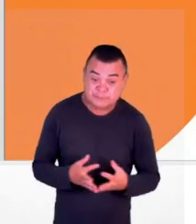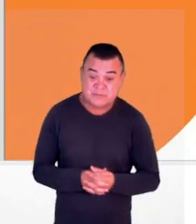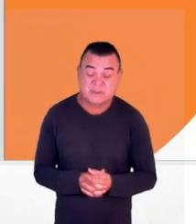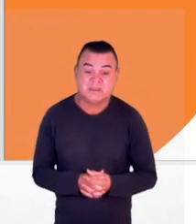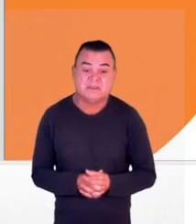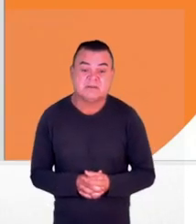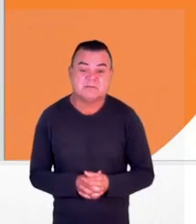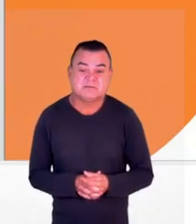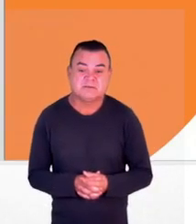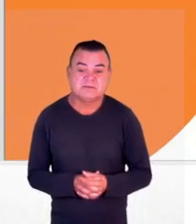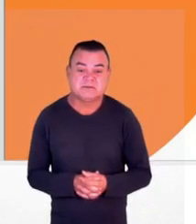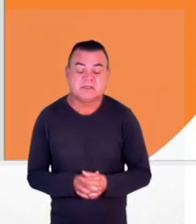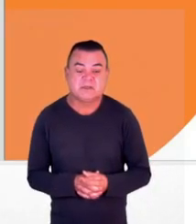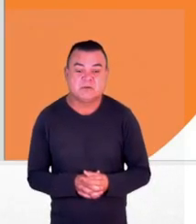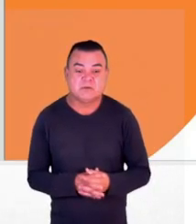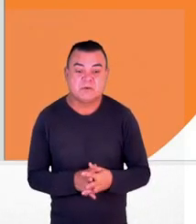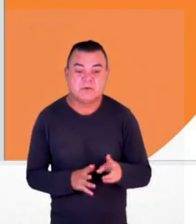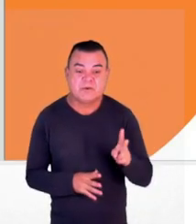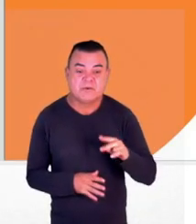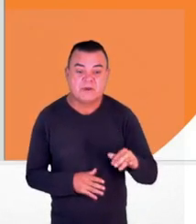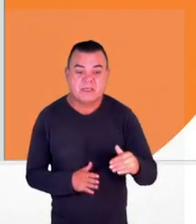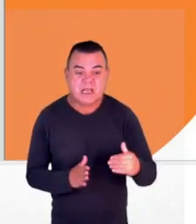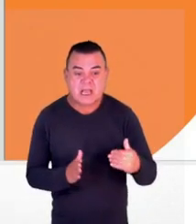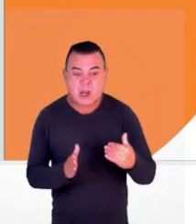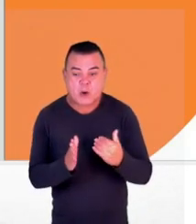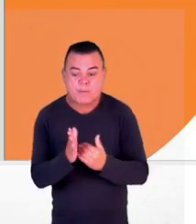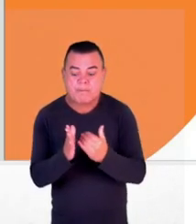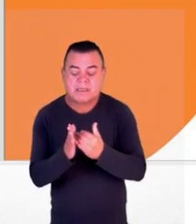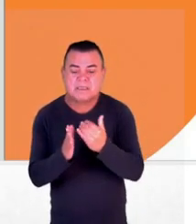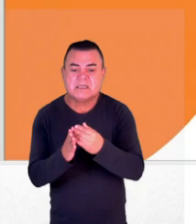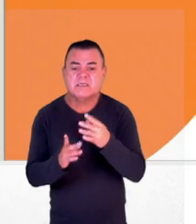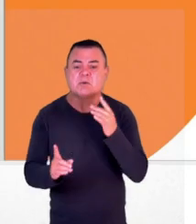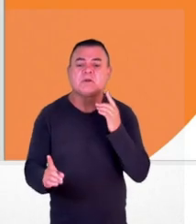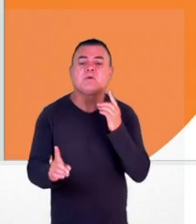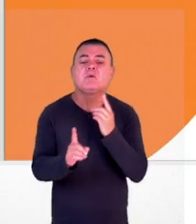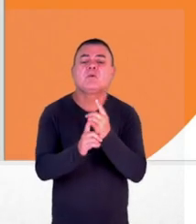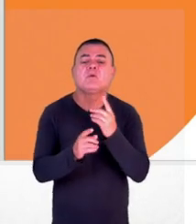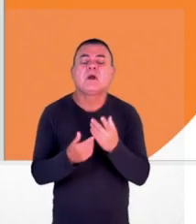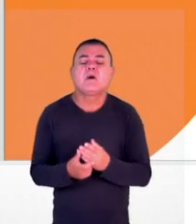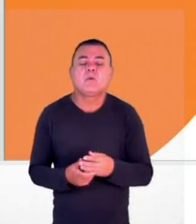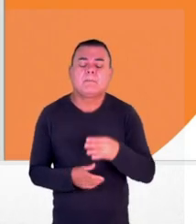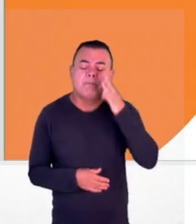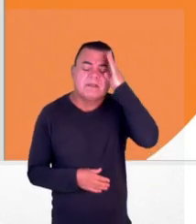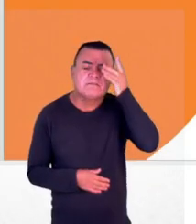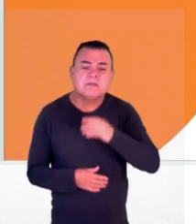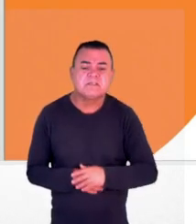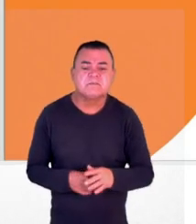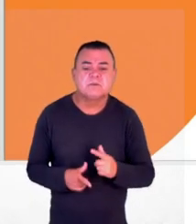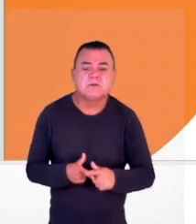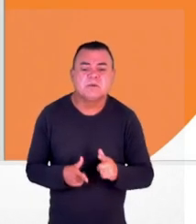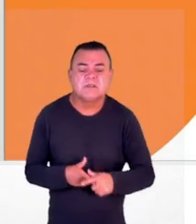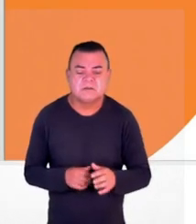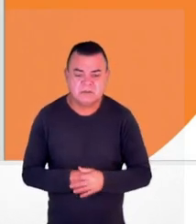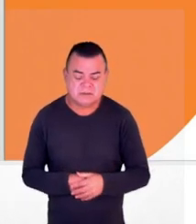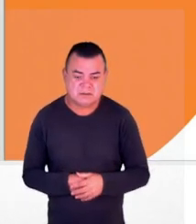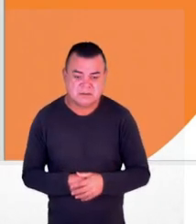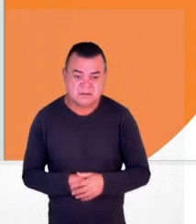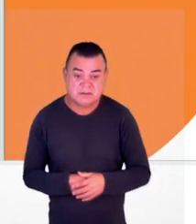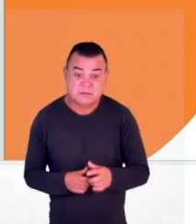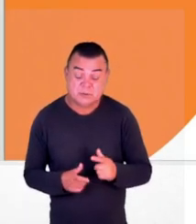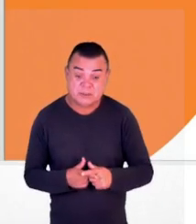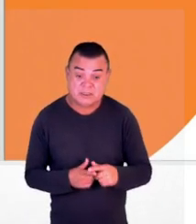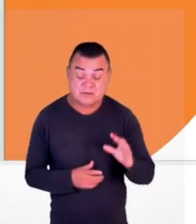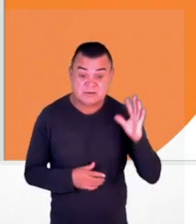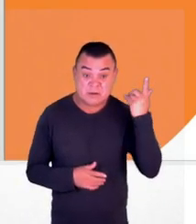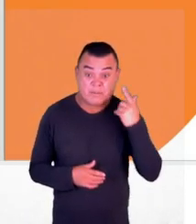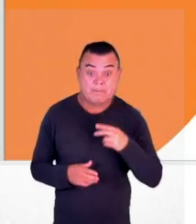vai aumentando vai se identificando quais eram os principais gargalos porque a solução parecia muito simples o zéo tinha